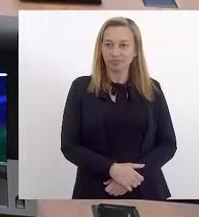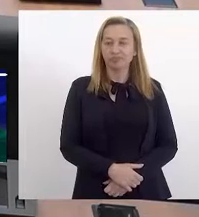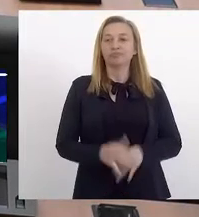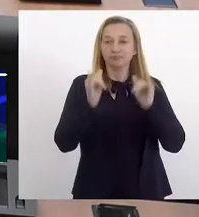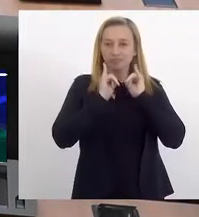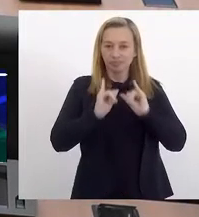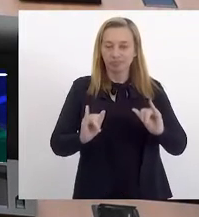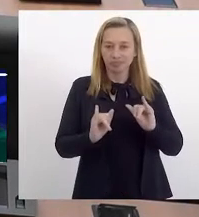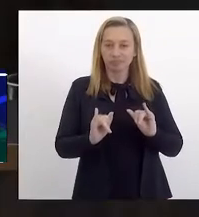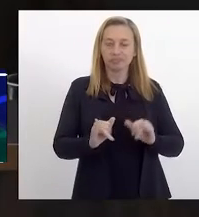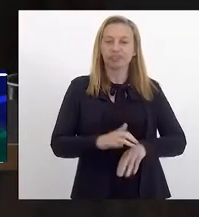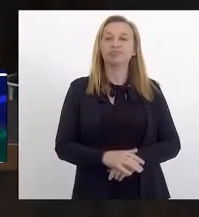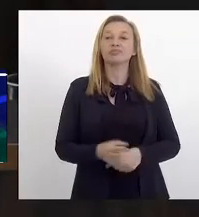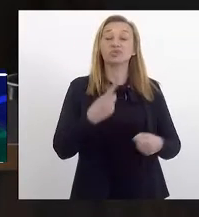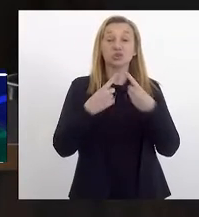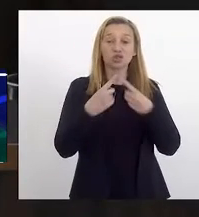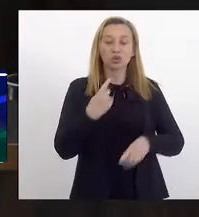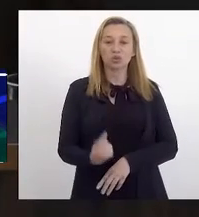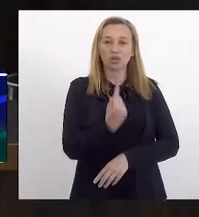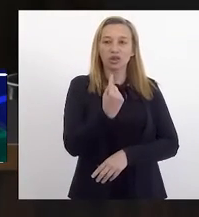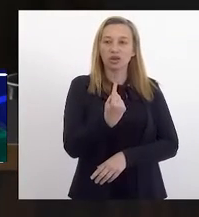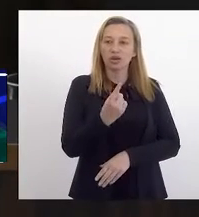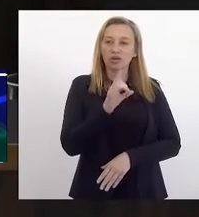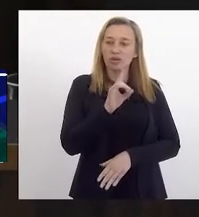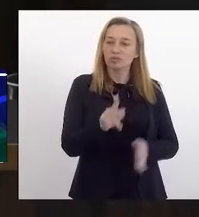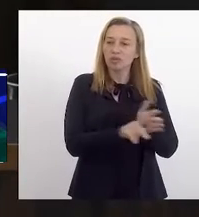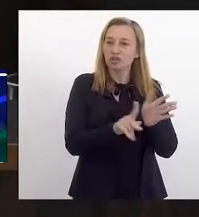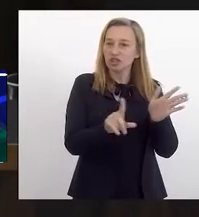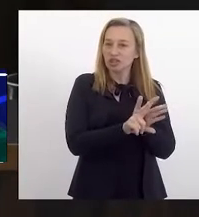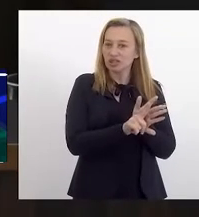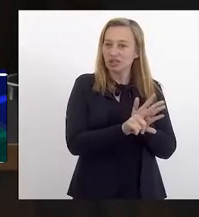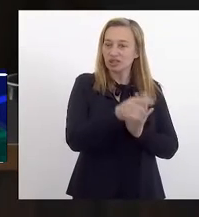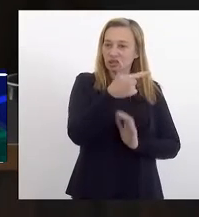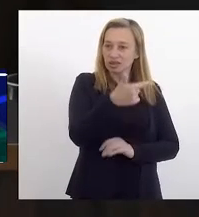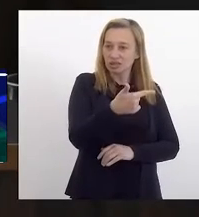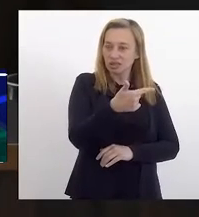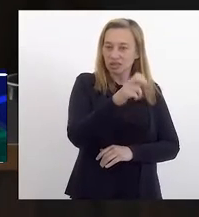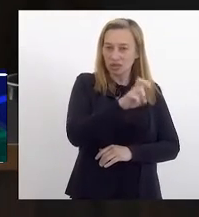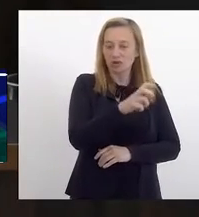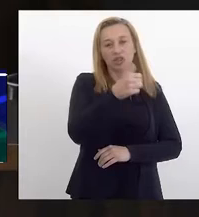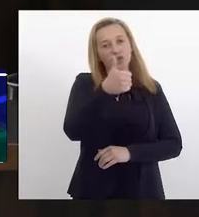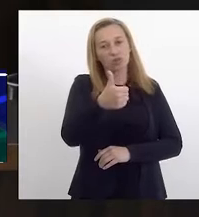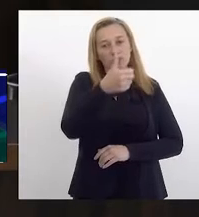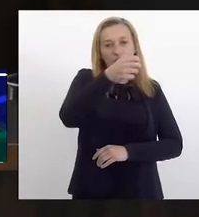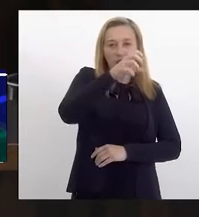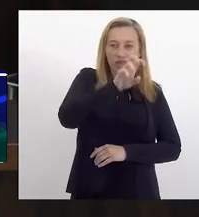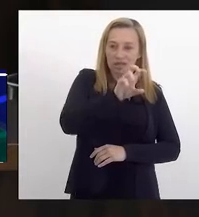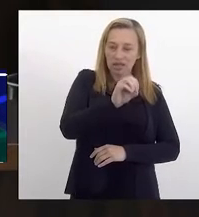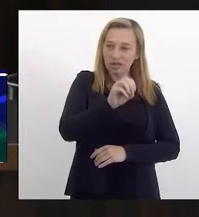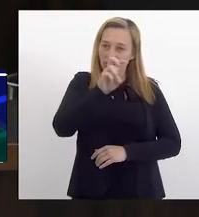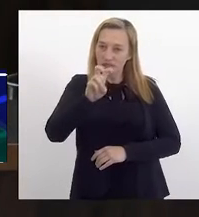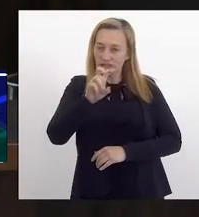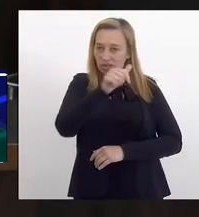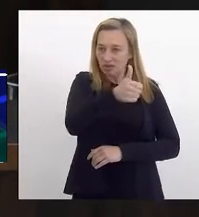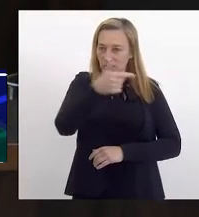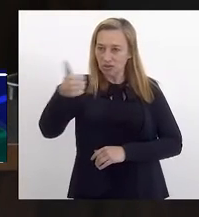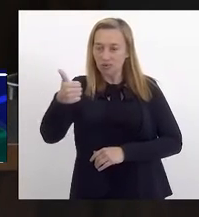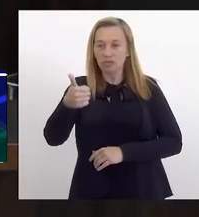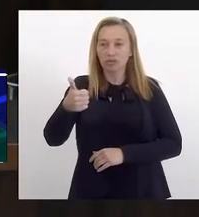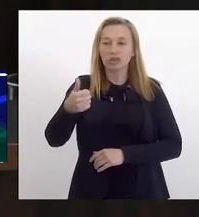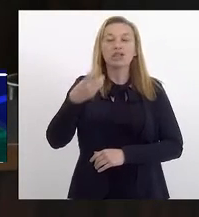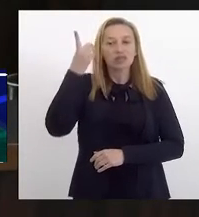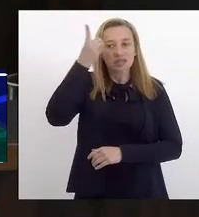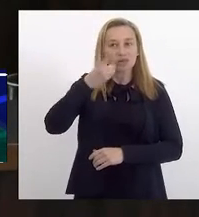Anuncio, em regime de urgência e discussão única, projeto de lei 5105 de 21, de autoria